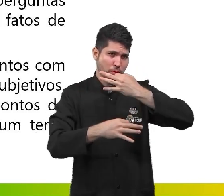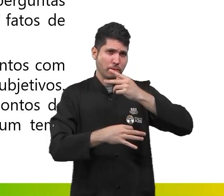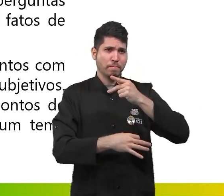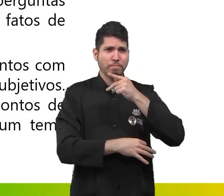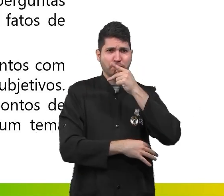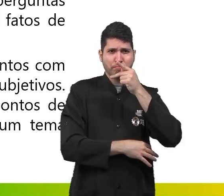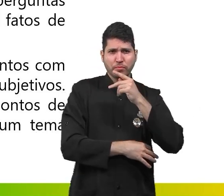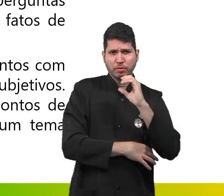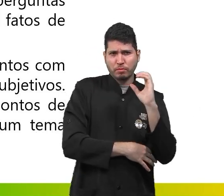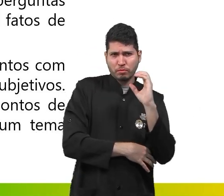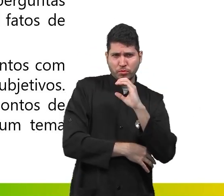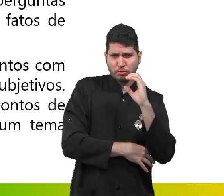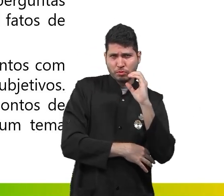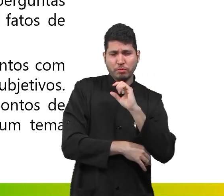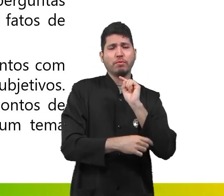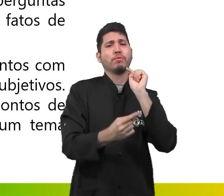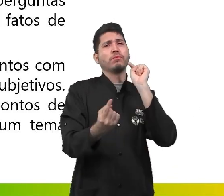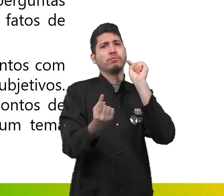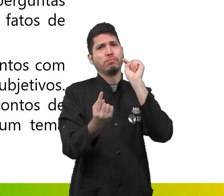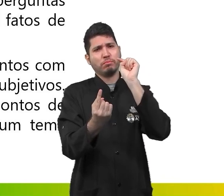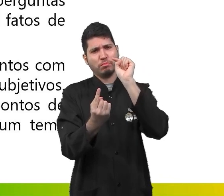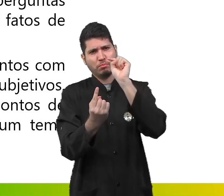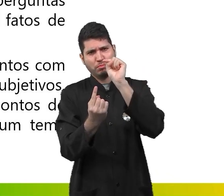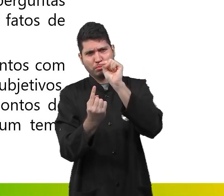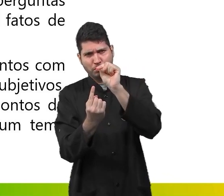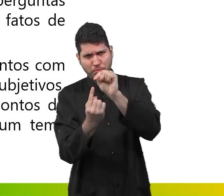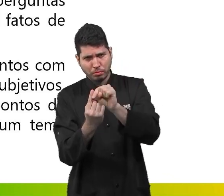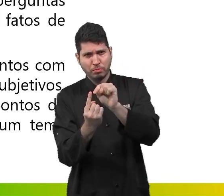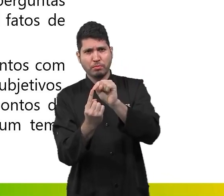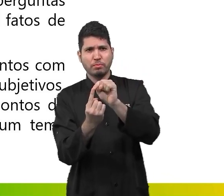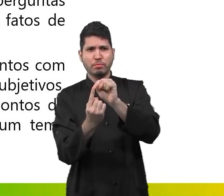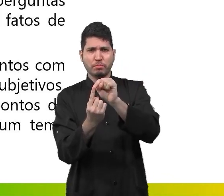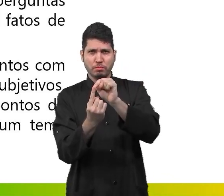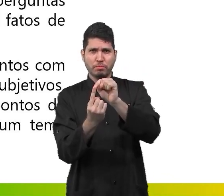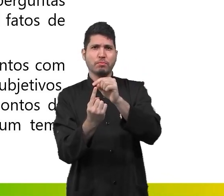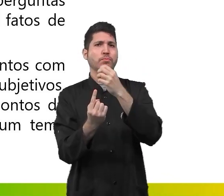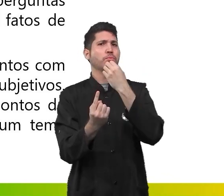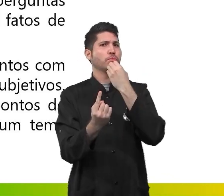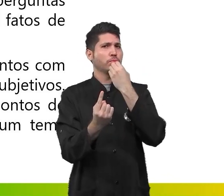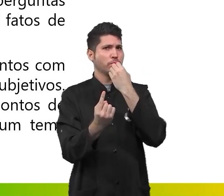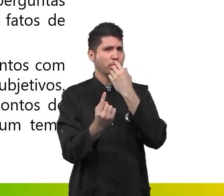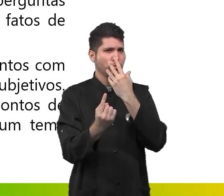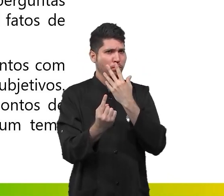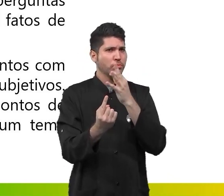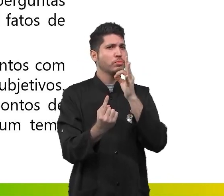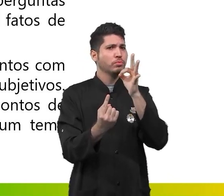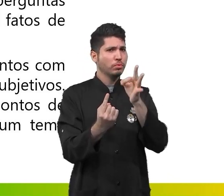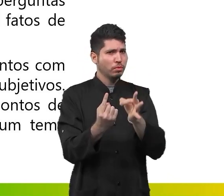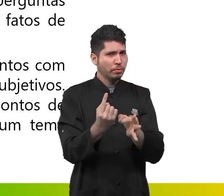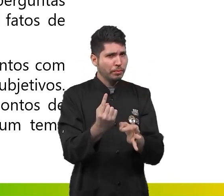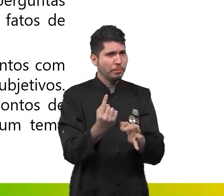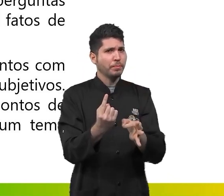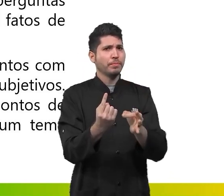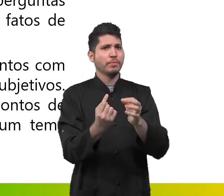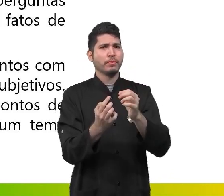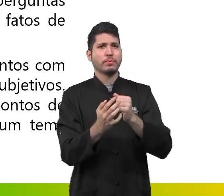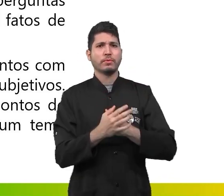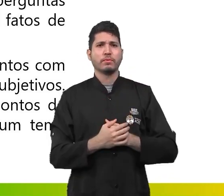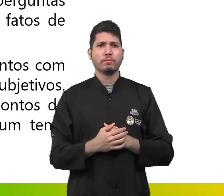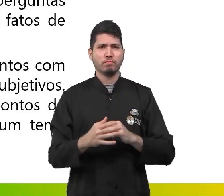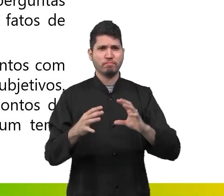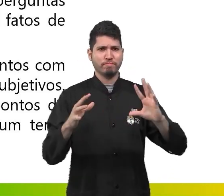esticada. Objetivo, opa, essa palavra nos agrada muito, que responde